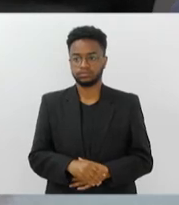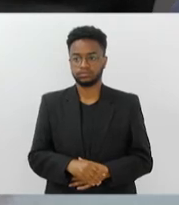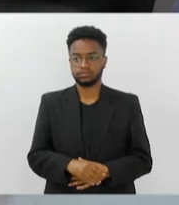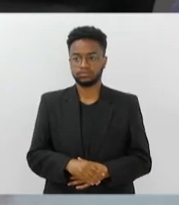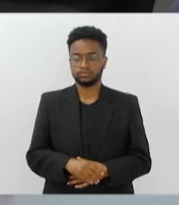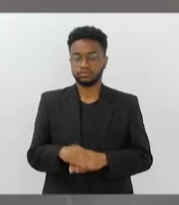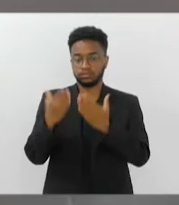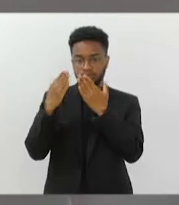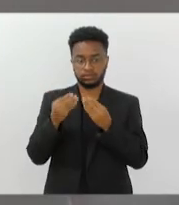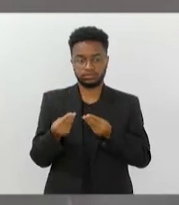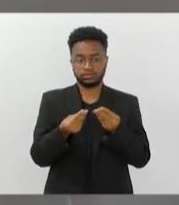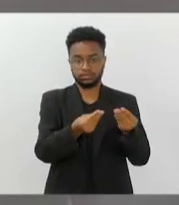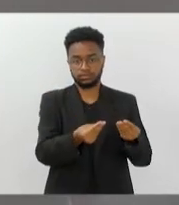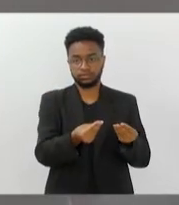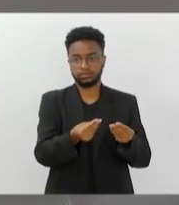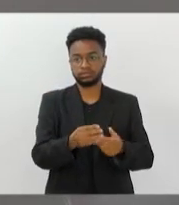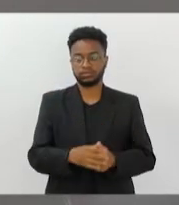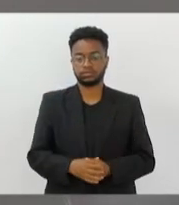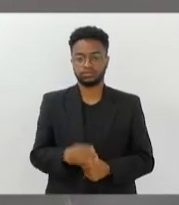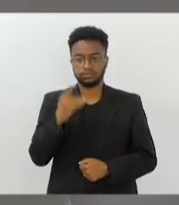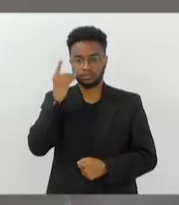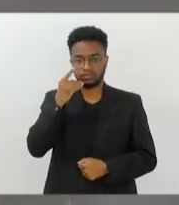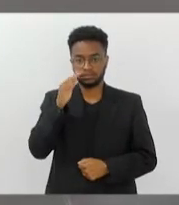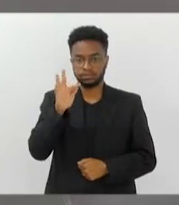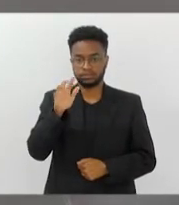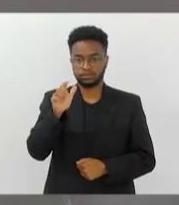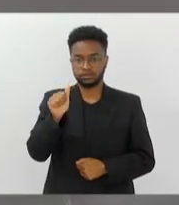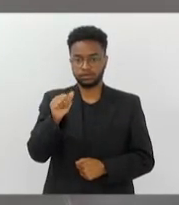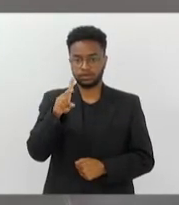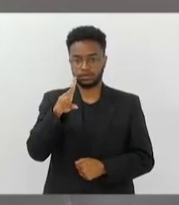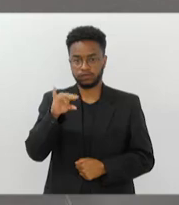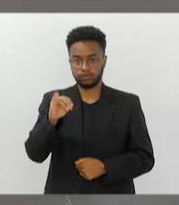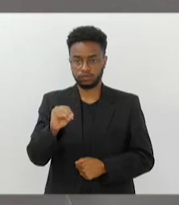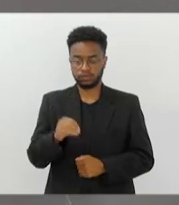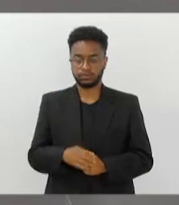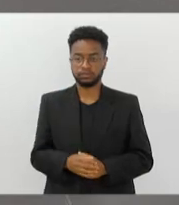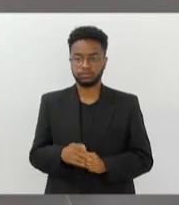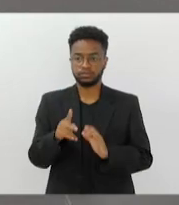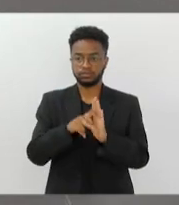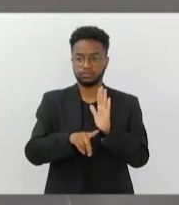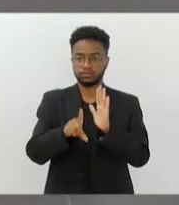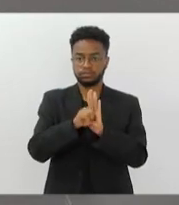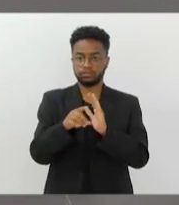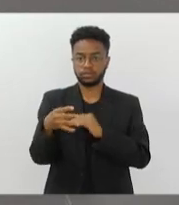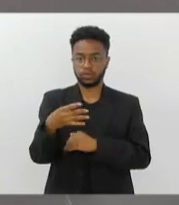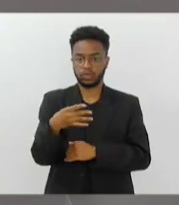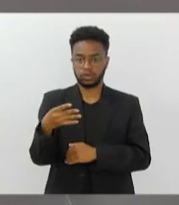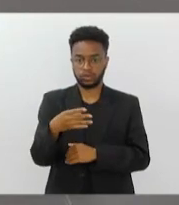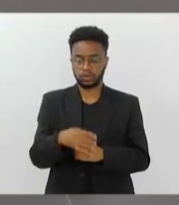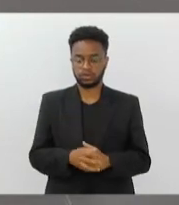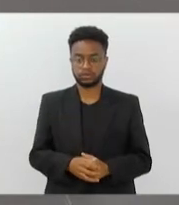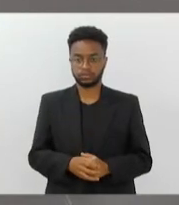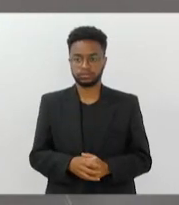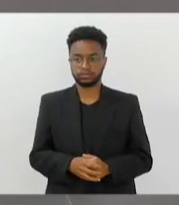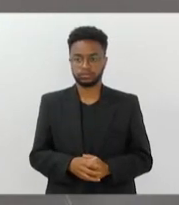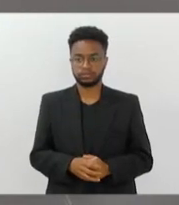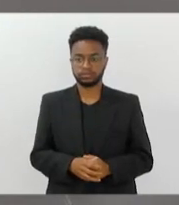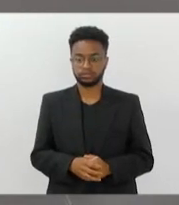Vista concedido ao deputado Serafini, ao PL 44.